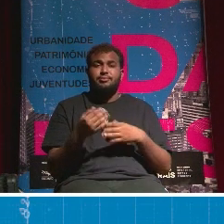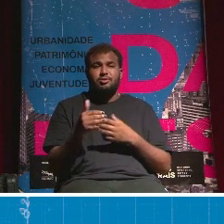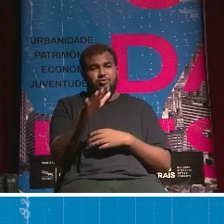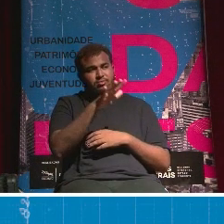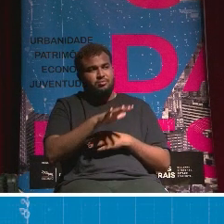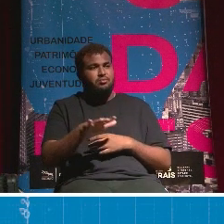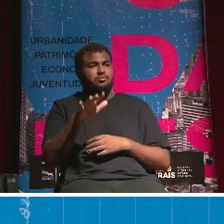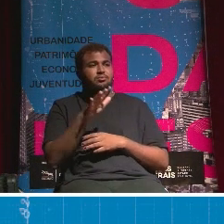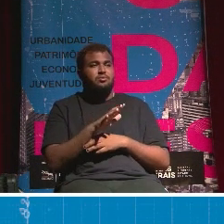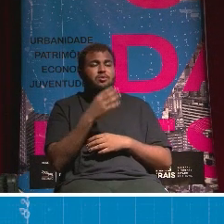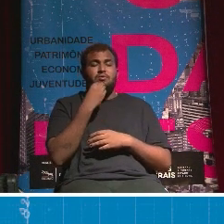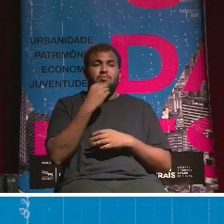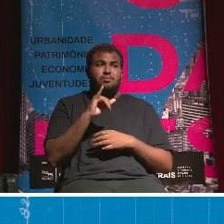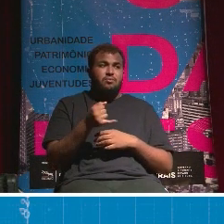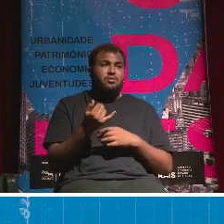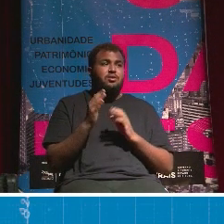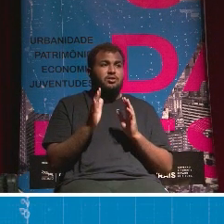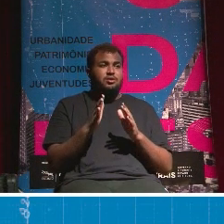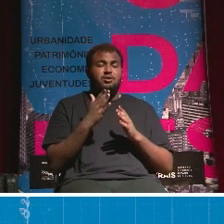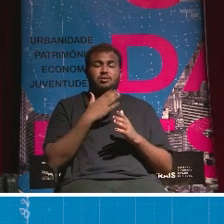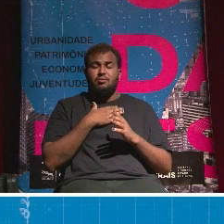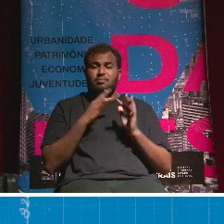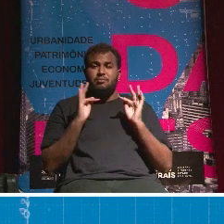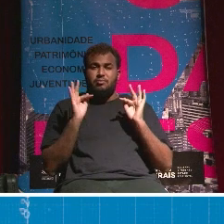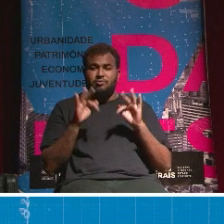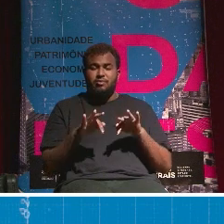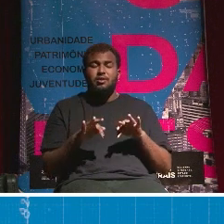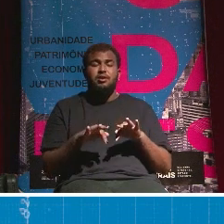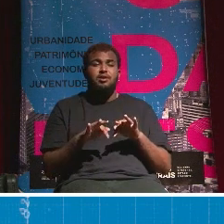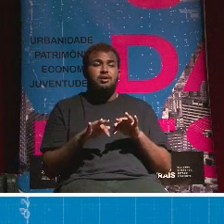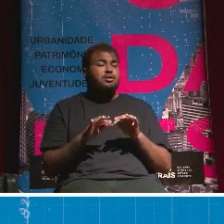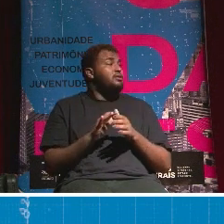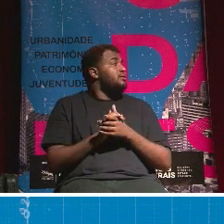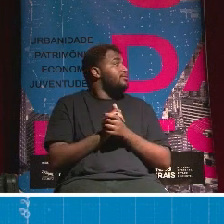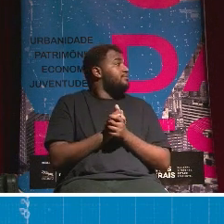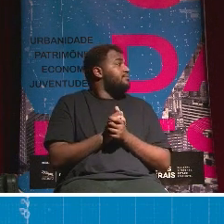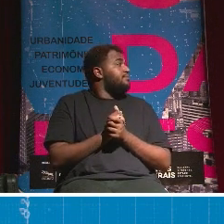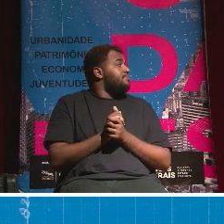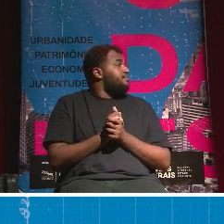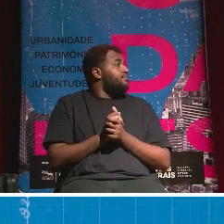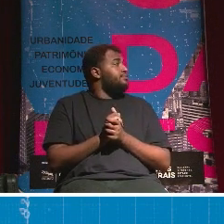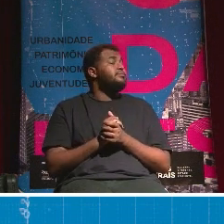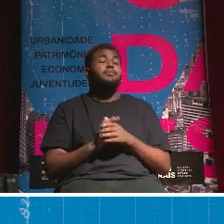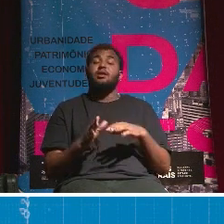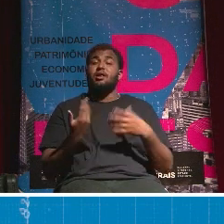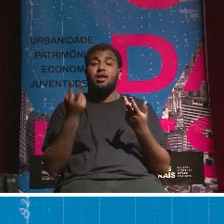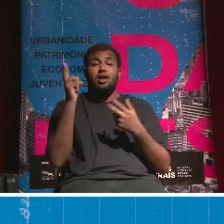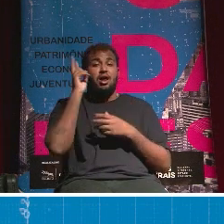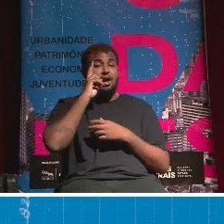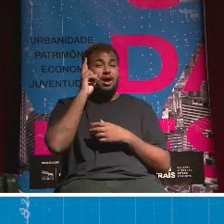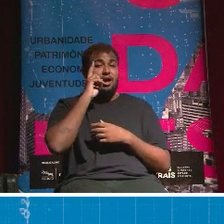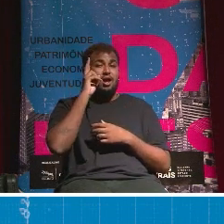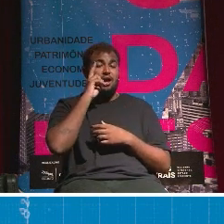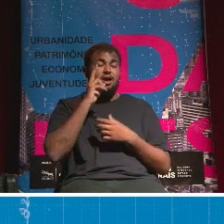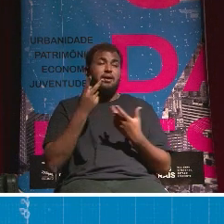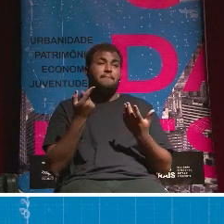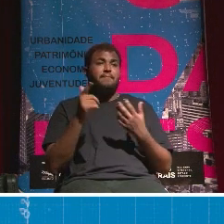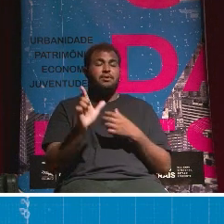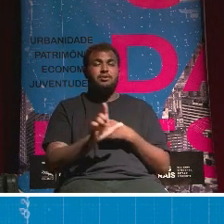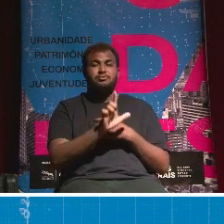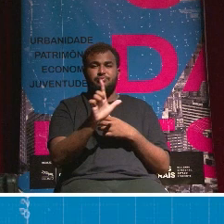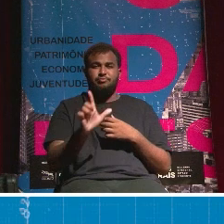espaço oportuno para isso. Já indo para o meu desfecho, é lembrar nessa lógica